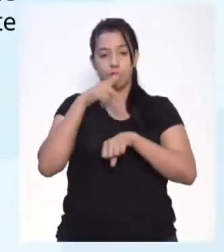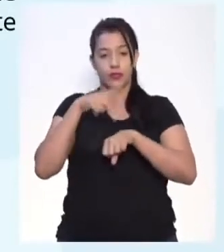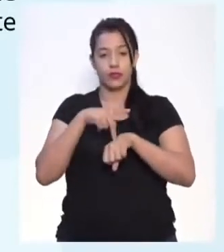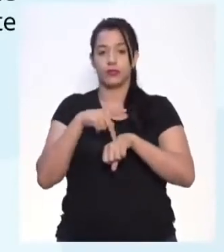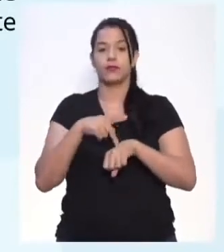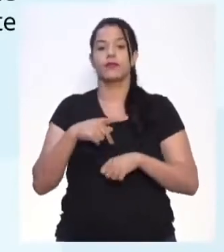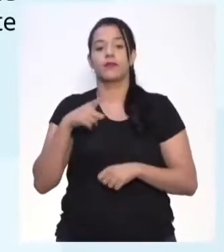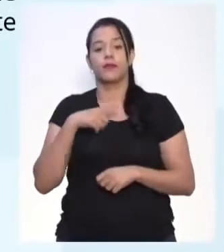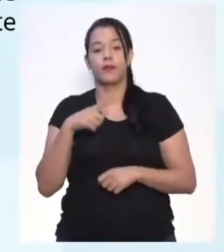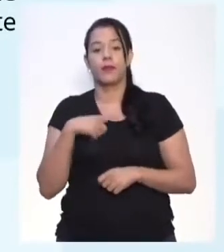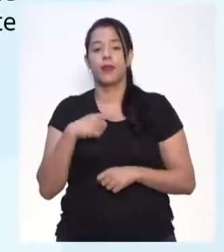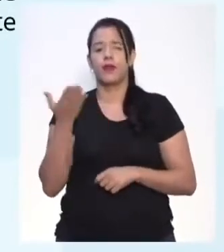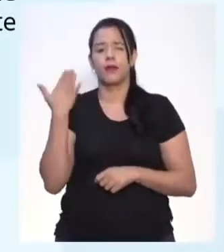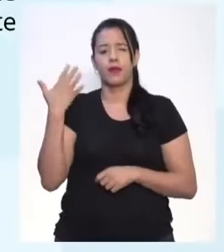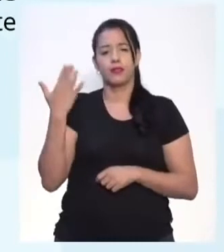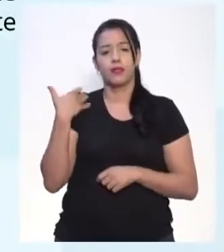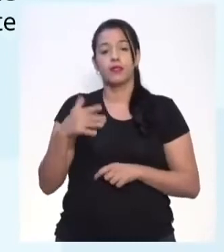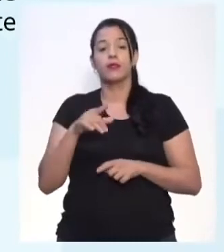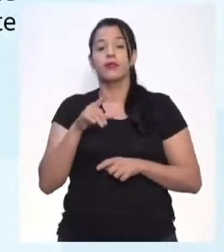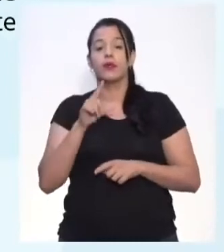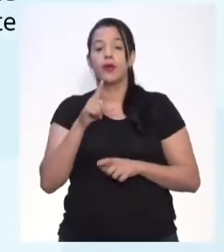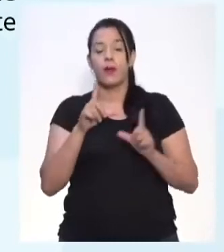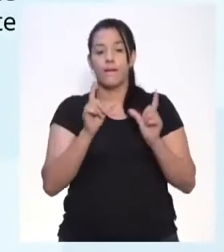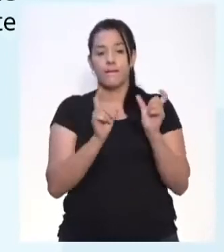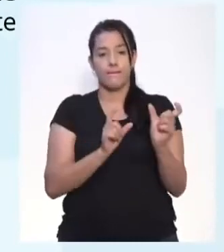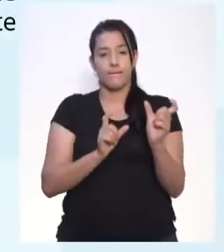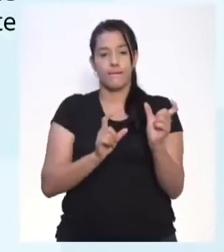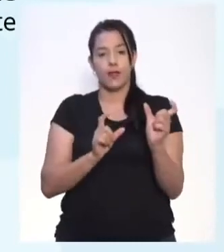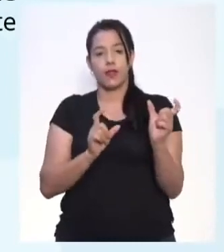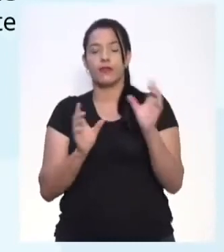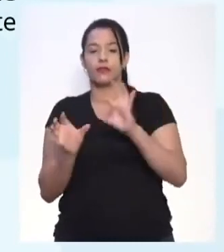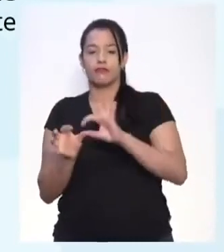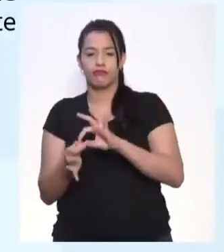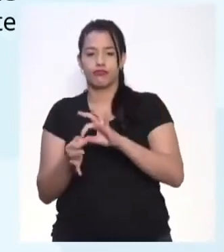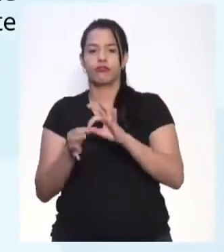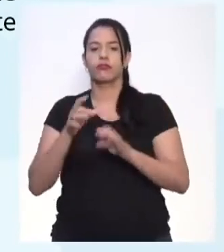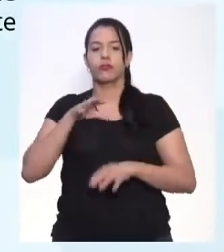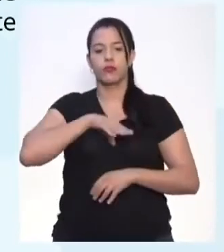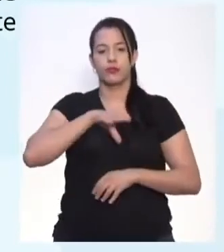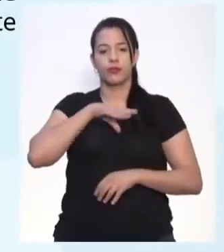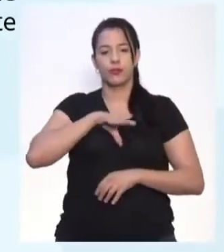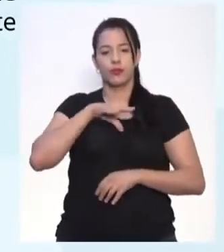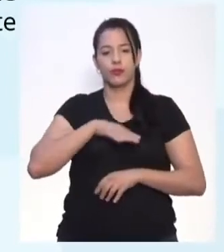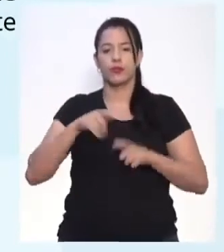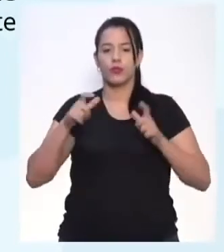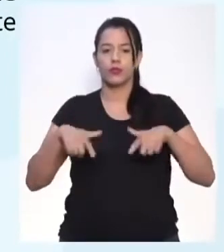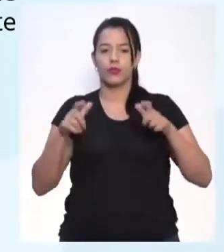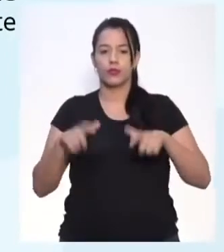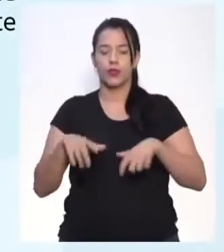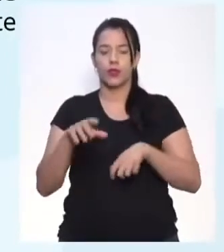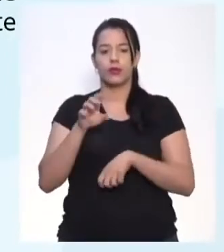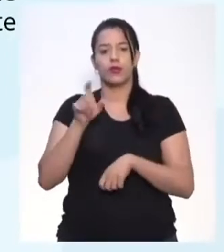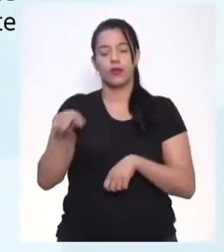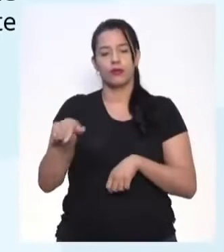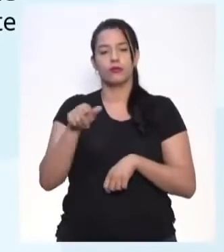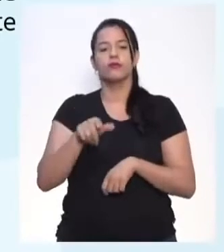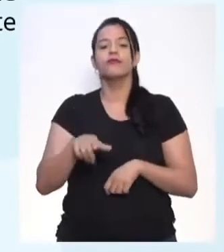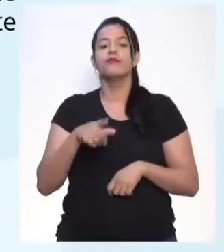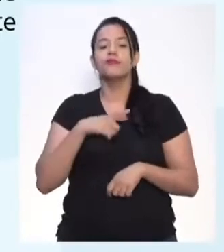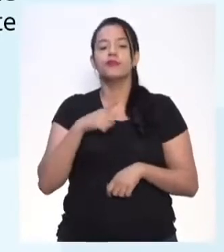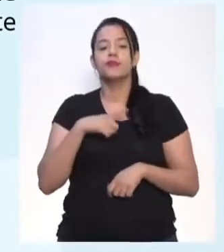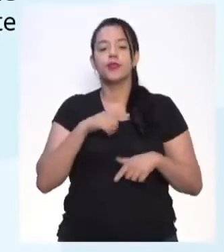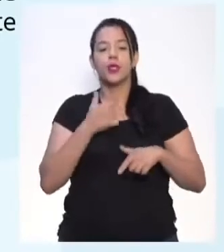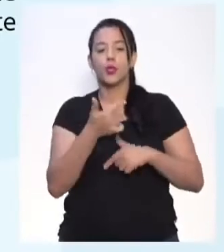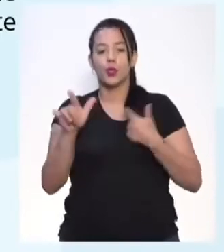de Lusitânia, antigo nome da região que hoje abrange Portugal e uma parte de Salamanca, na Espanha. Luso,